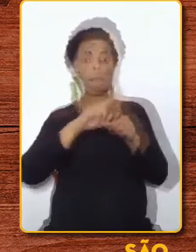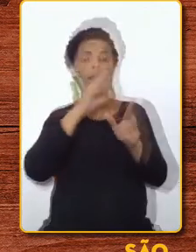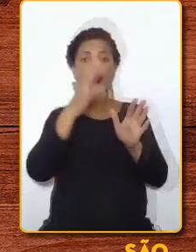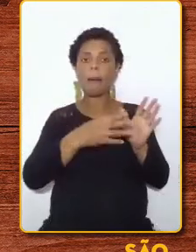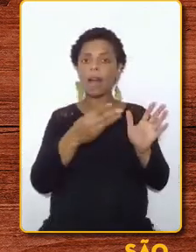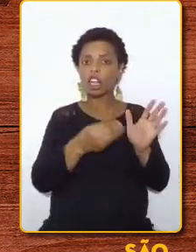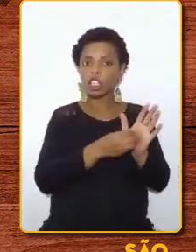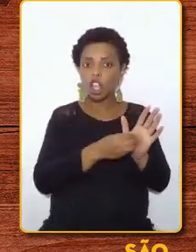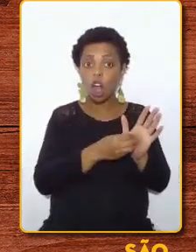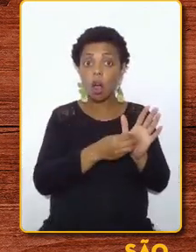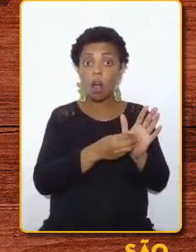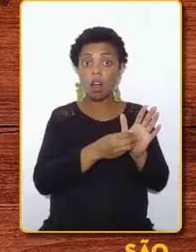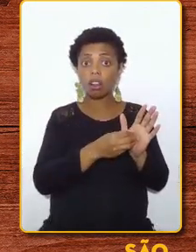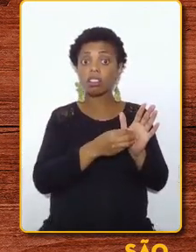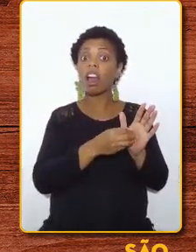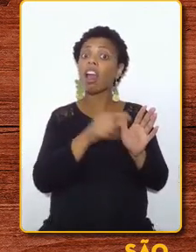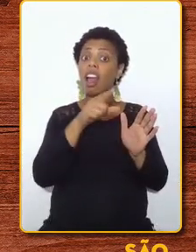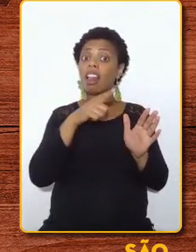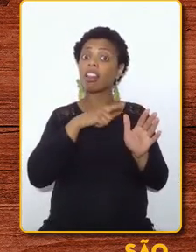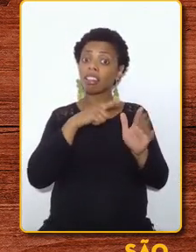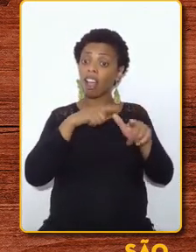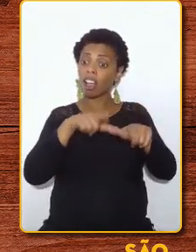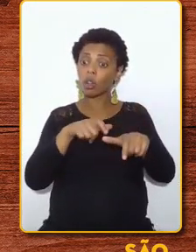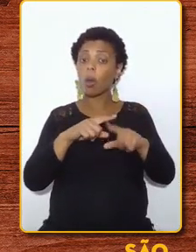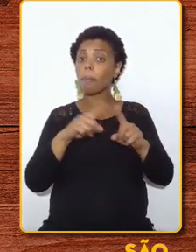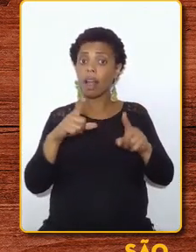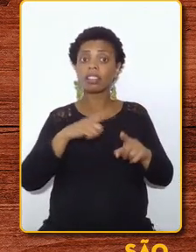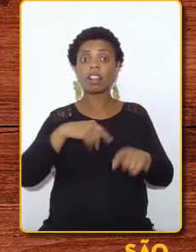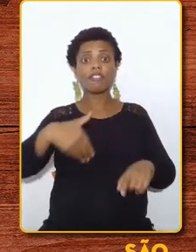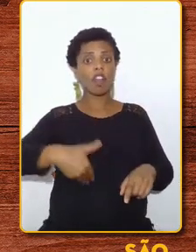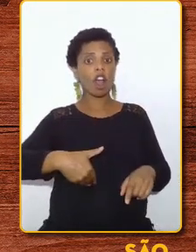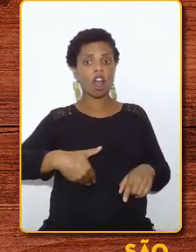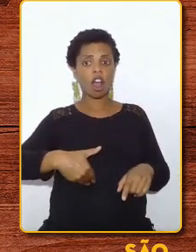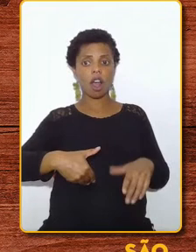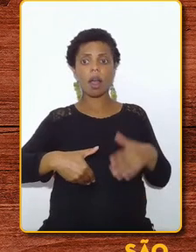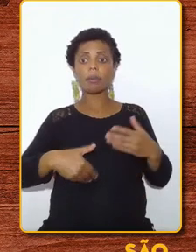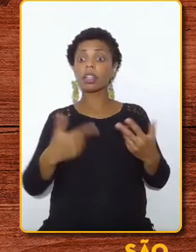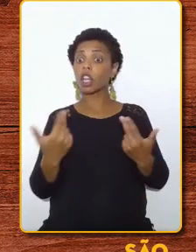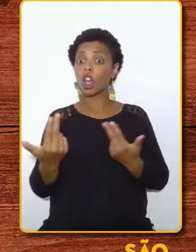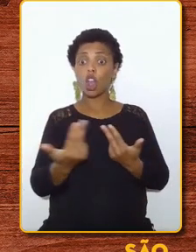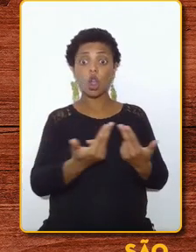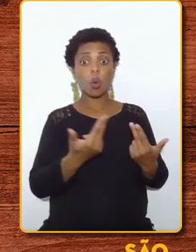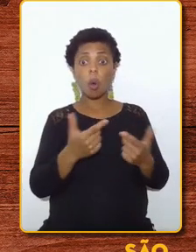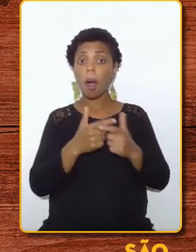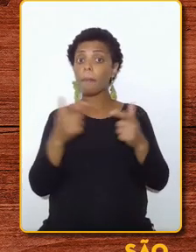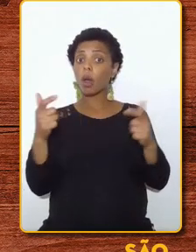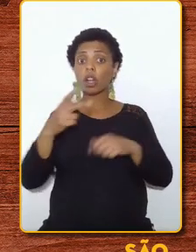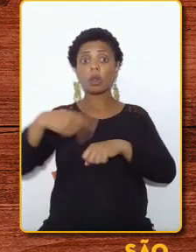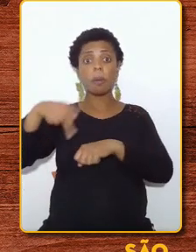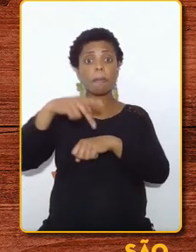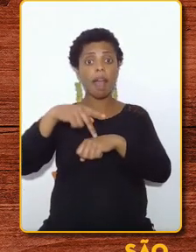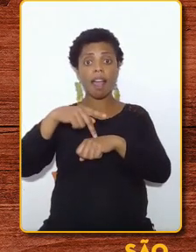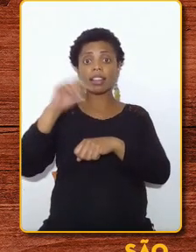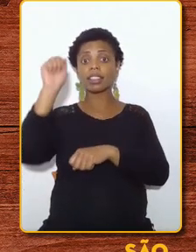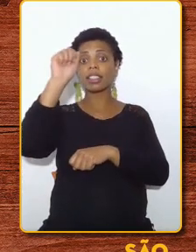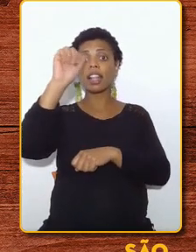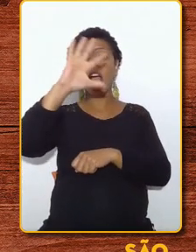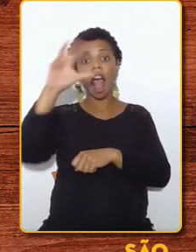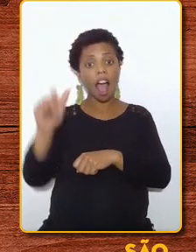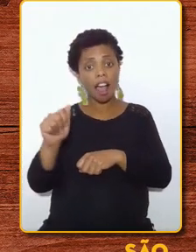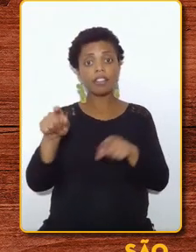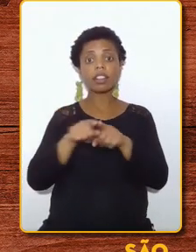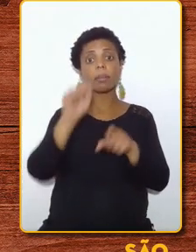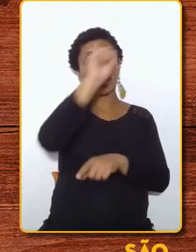fome, como ocorre na maior parte dos países da África e da Ásia. Estimativa da FAO que nós temos